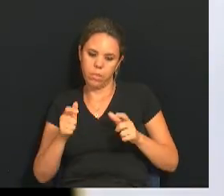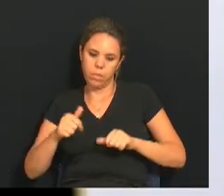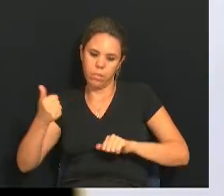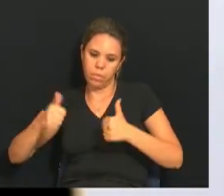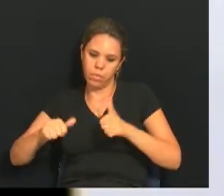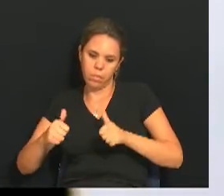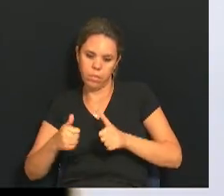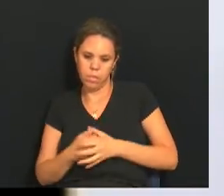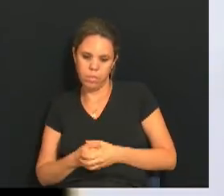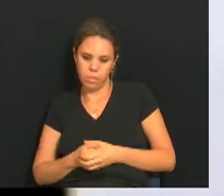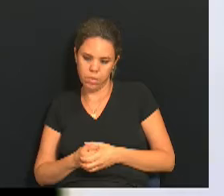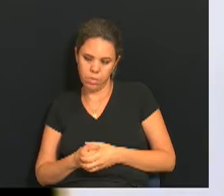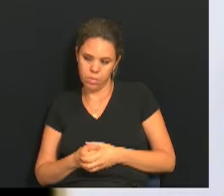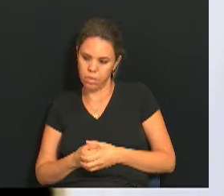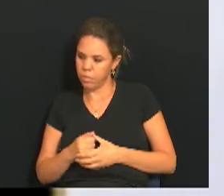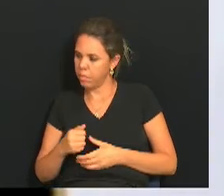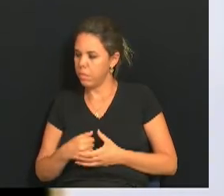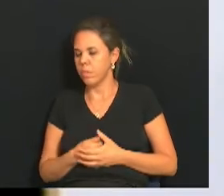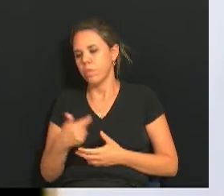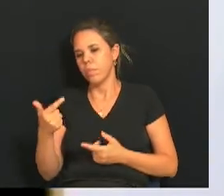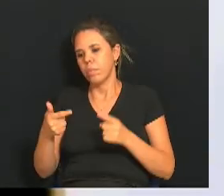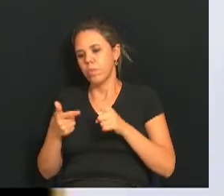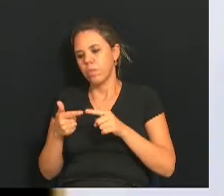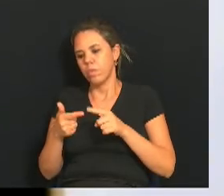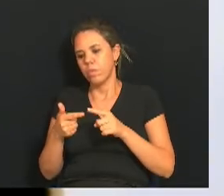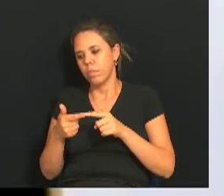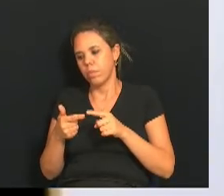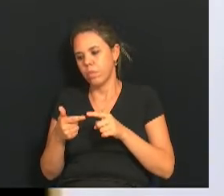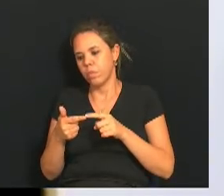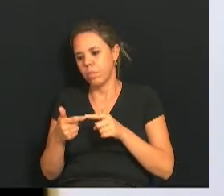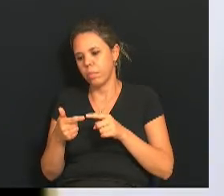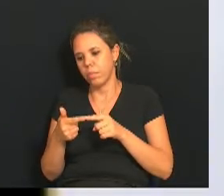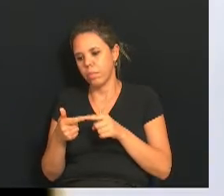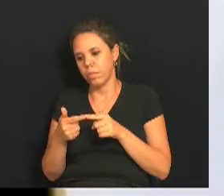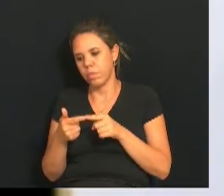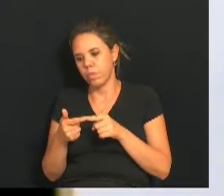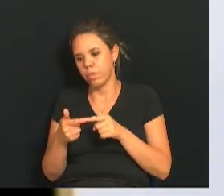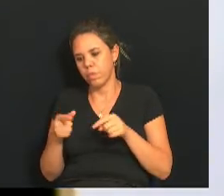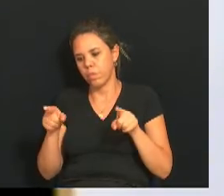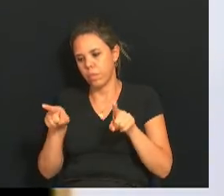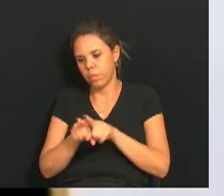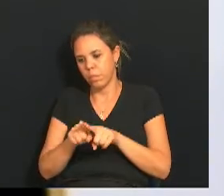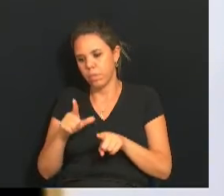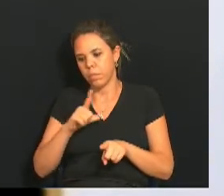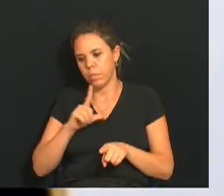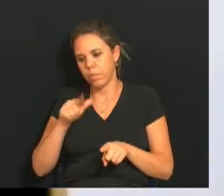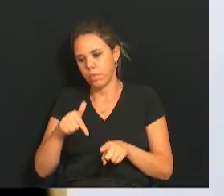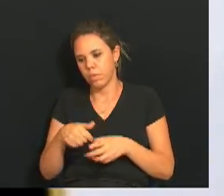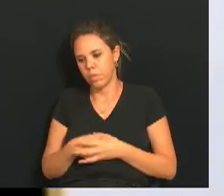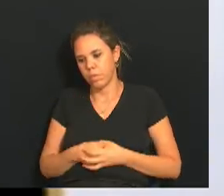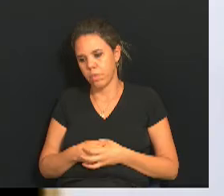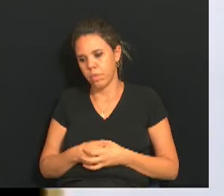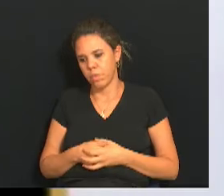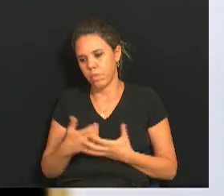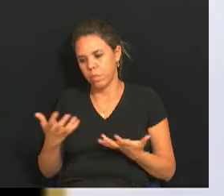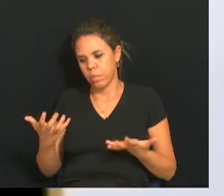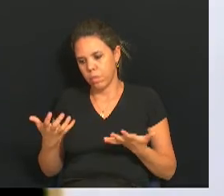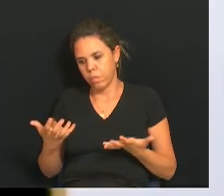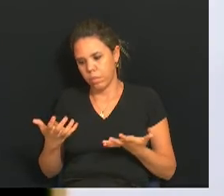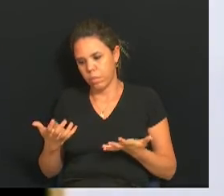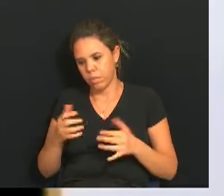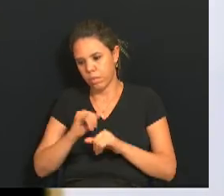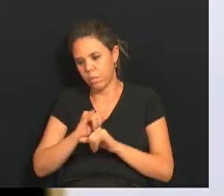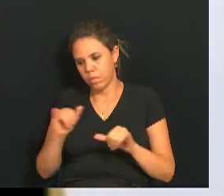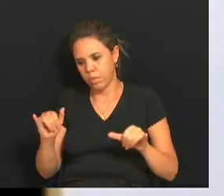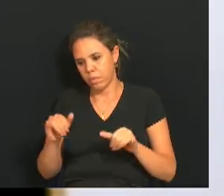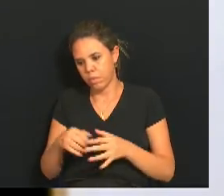média. A segunda questão, que também tem a ver com isso, e eu quero